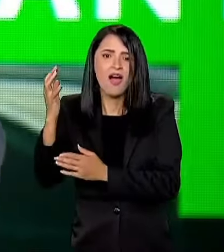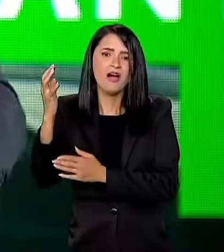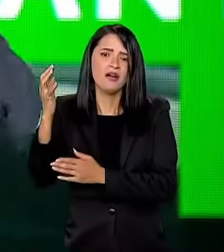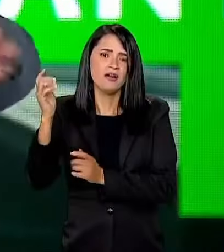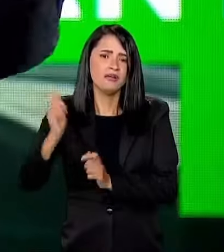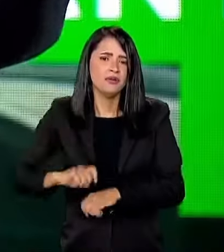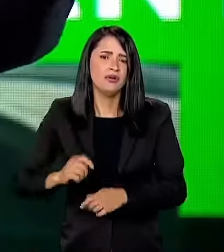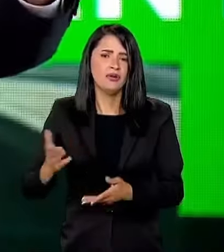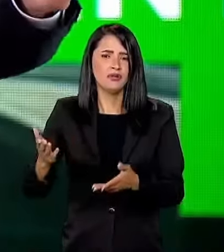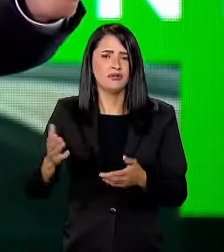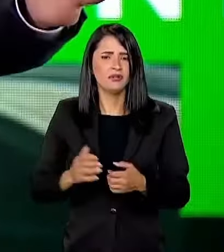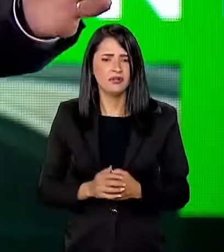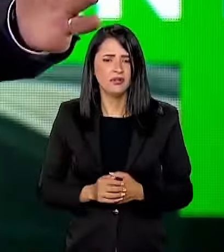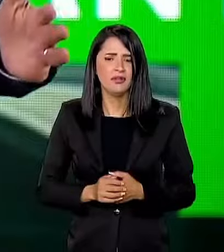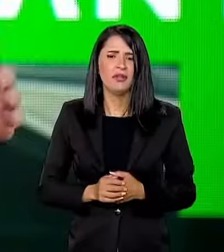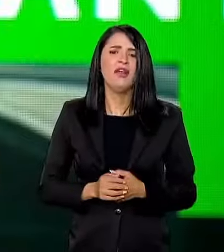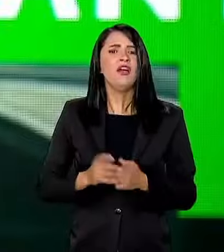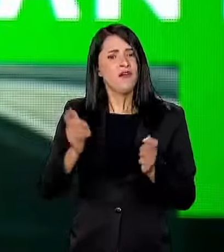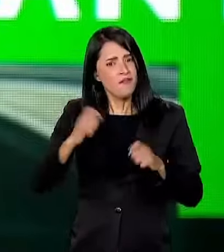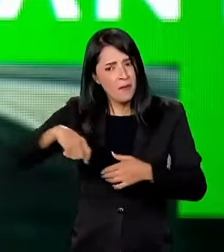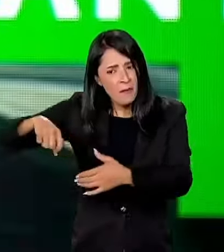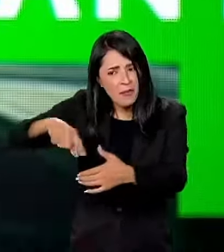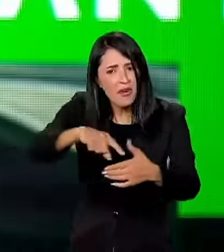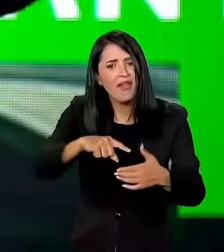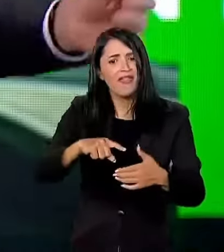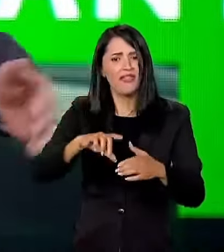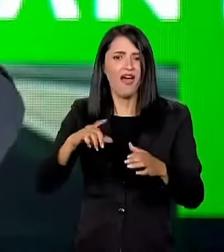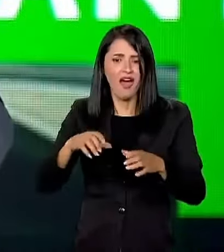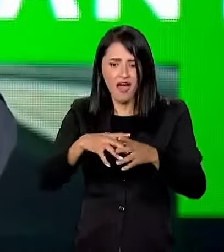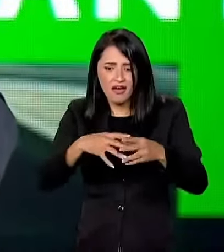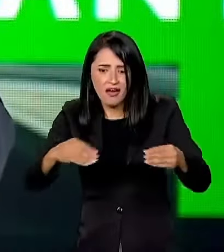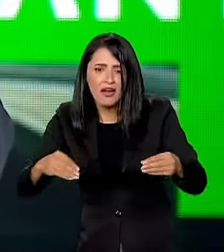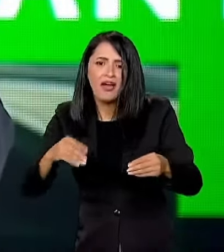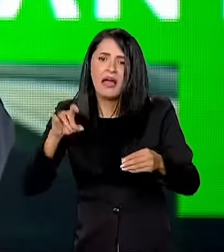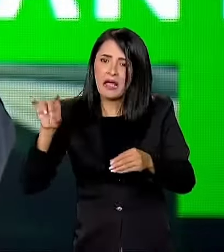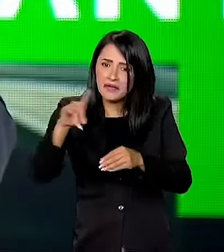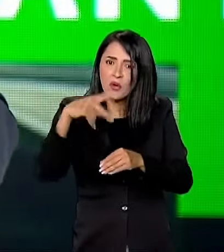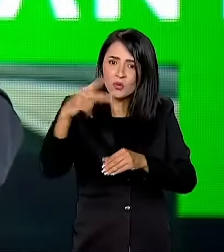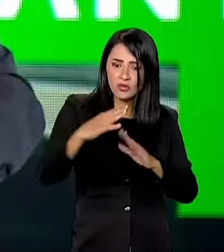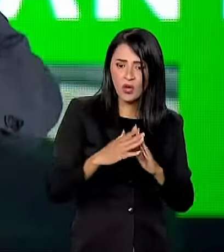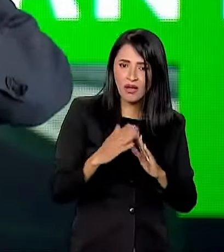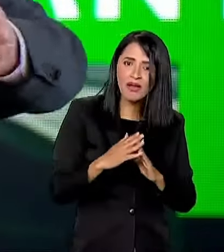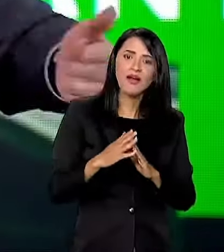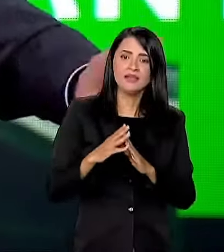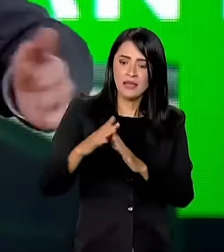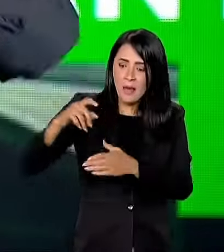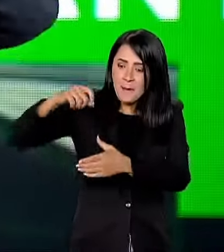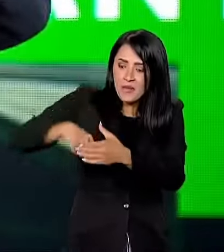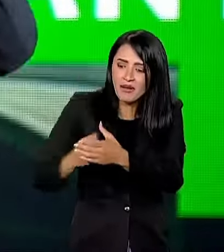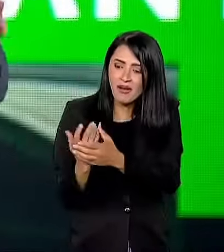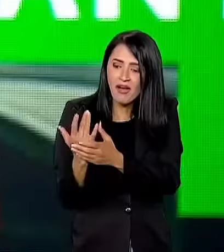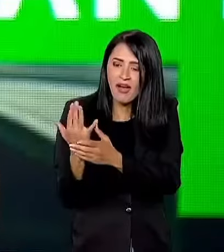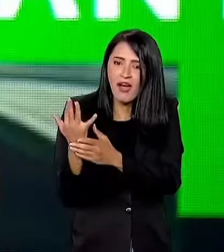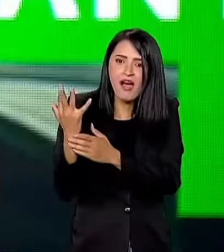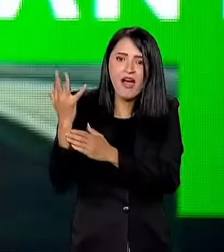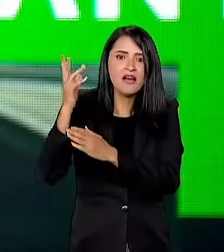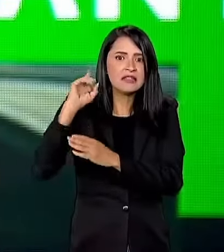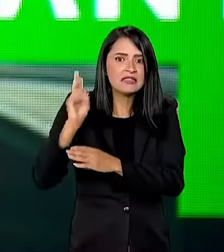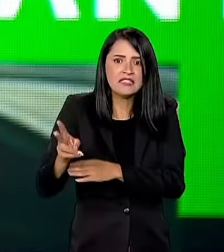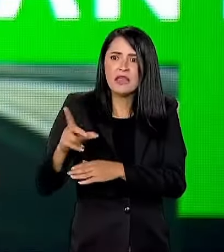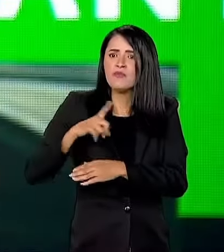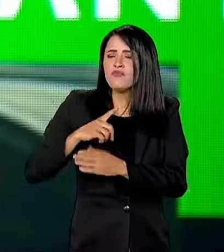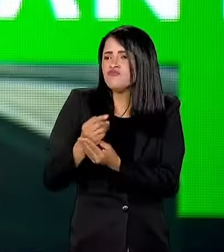Pô, vamos mandar plantar chuchu? Cada um de nós planta na sua casa um pé de chuchu e vamos ter chuchu para nunca causar